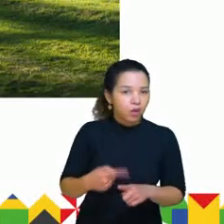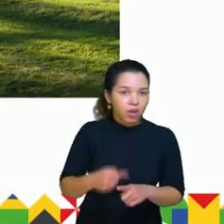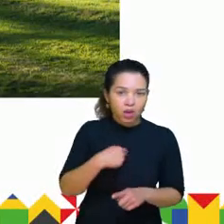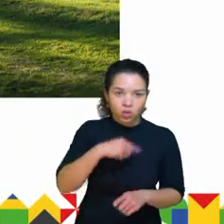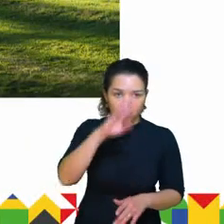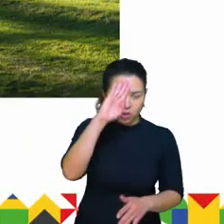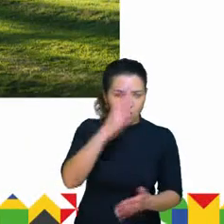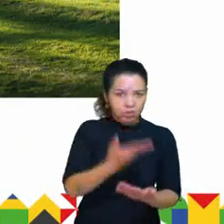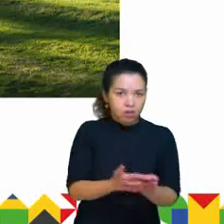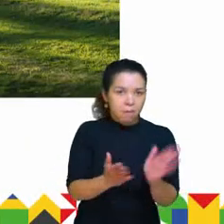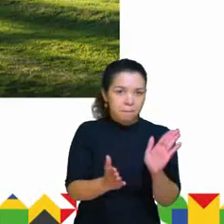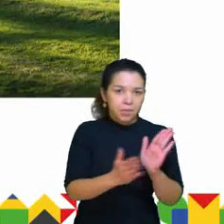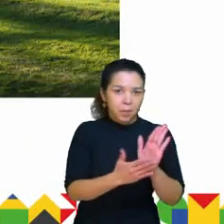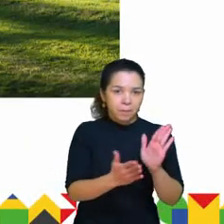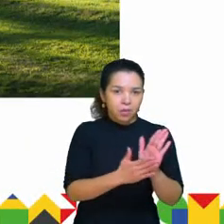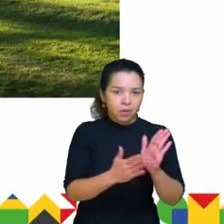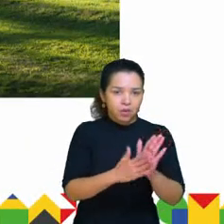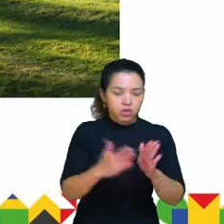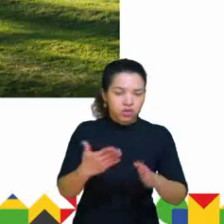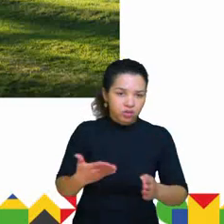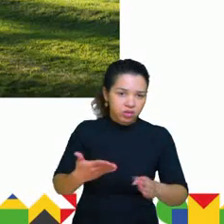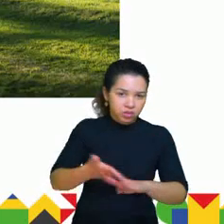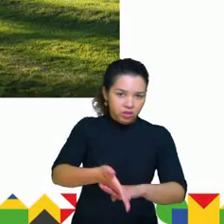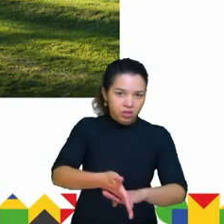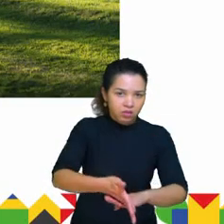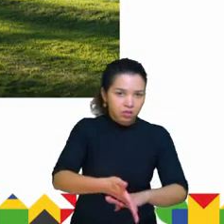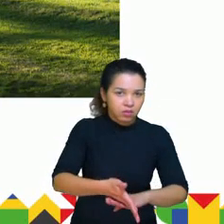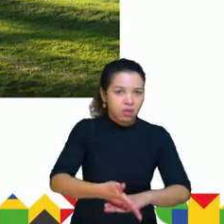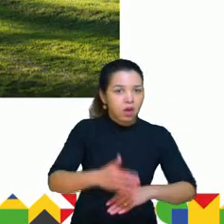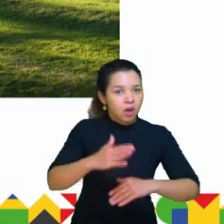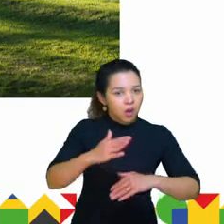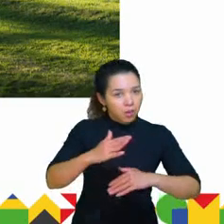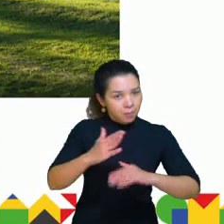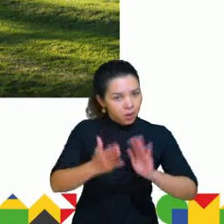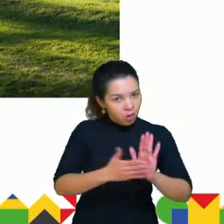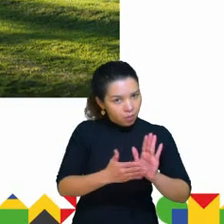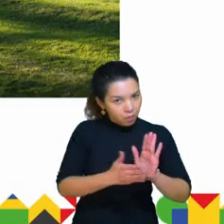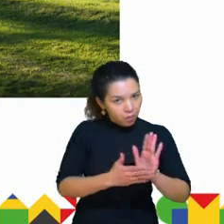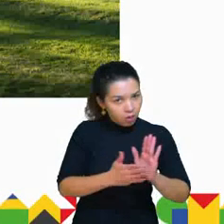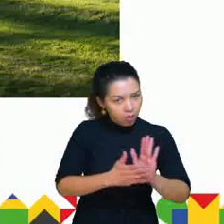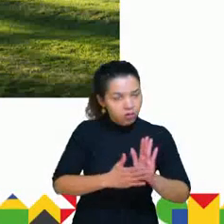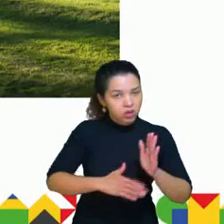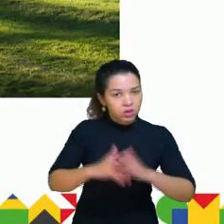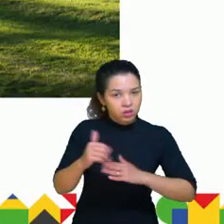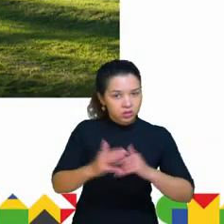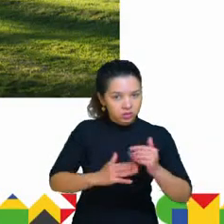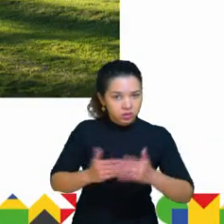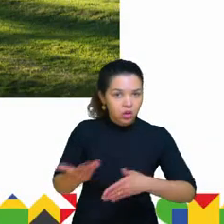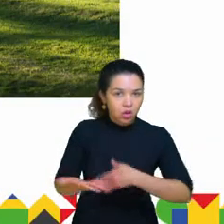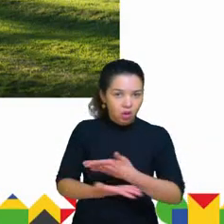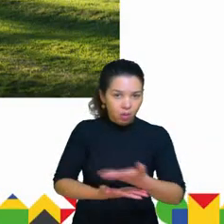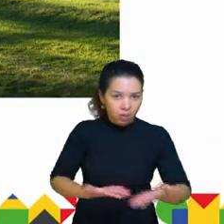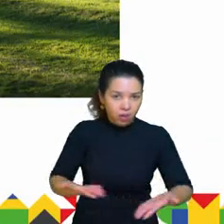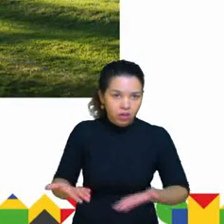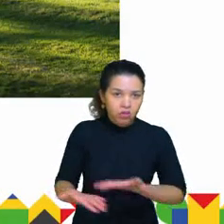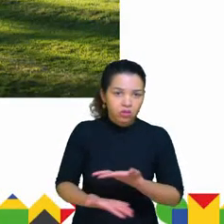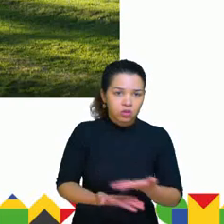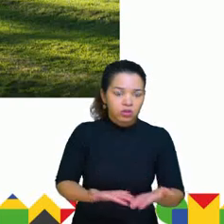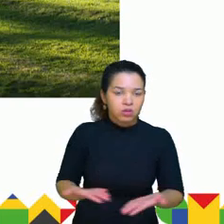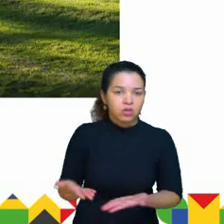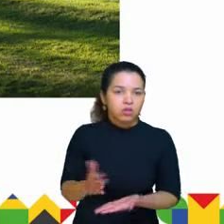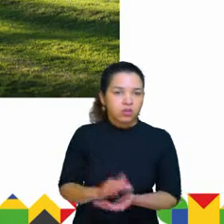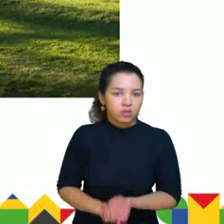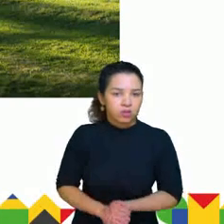em proposta de intervenção é proposta de ação compartilhada é proposta que reconhece as práticas